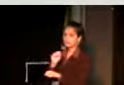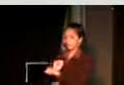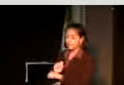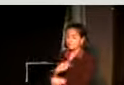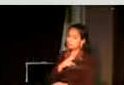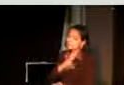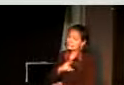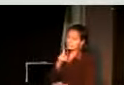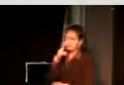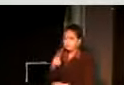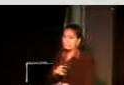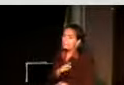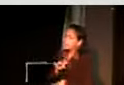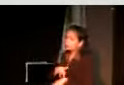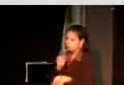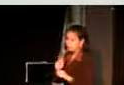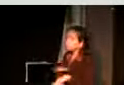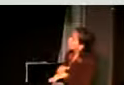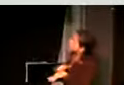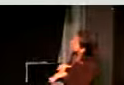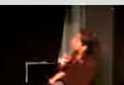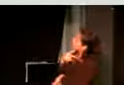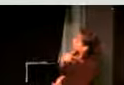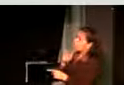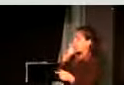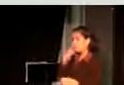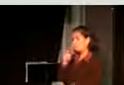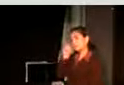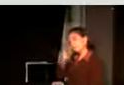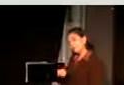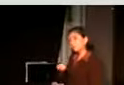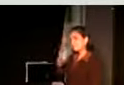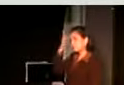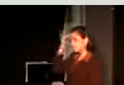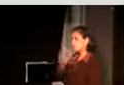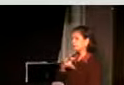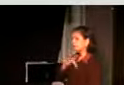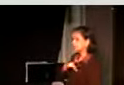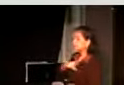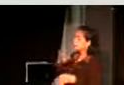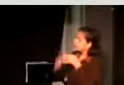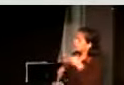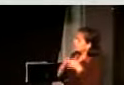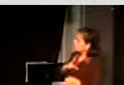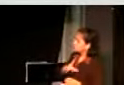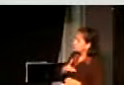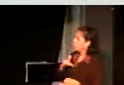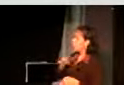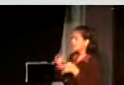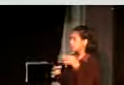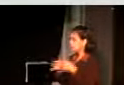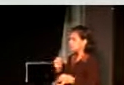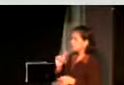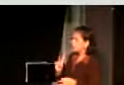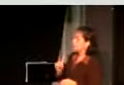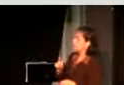você pode comentar com uma pessoa ao seu lado você acha que essa pessoa é digna de Misericórdia ou não vamos